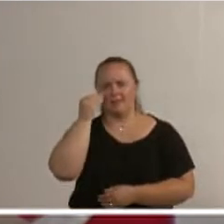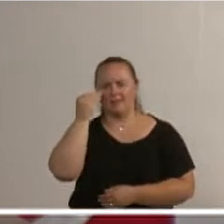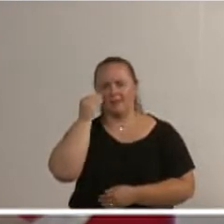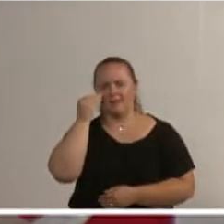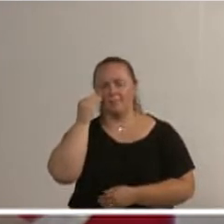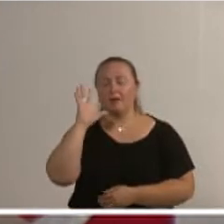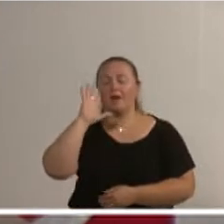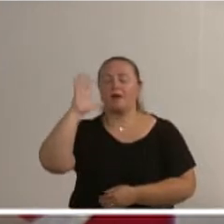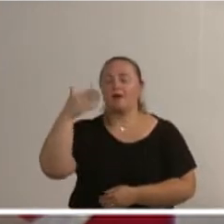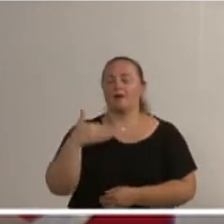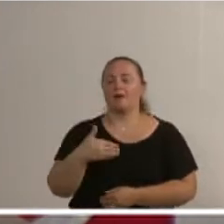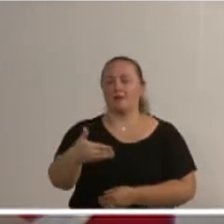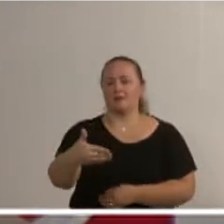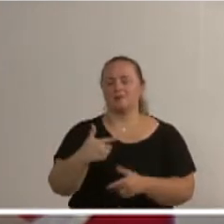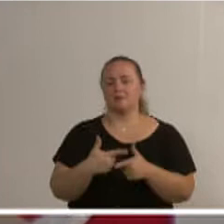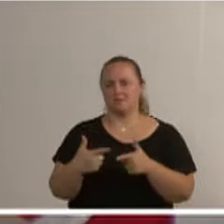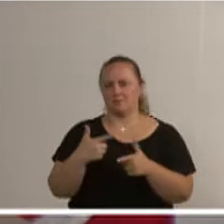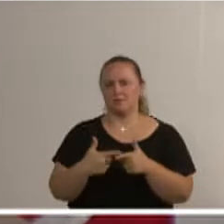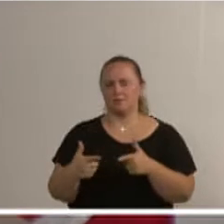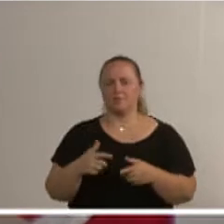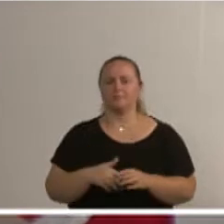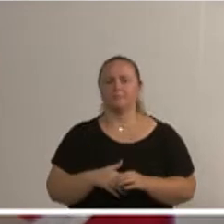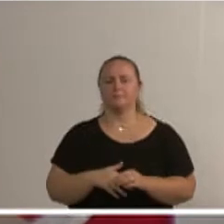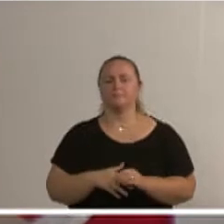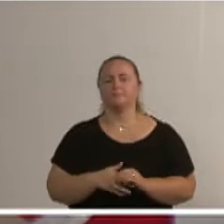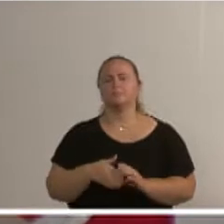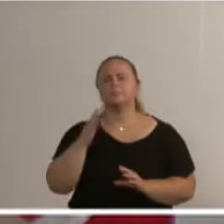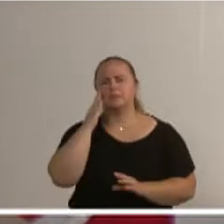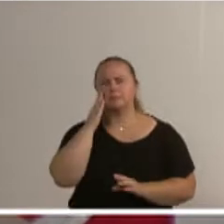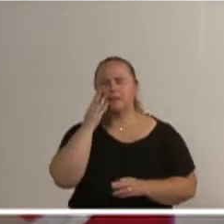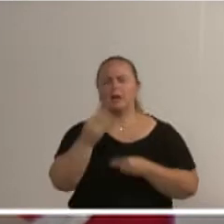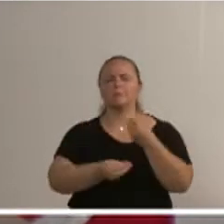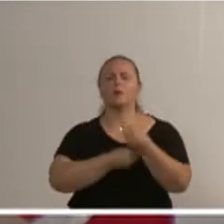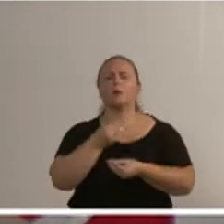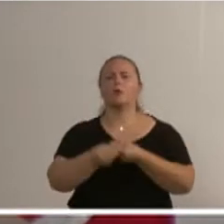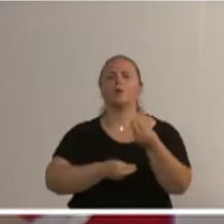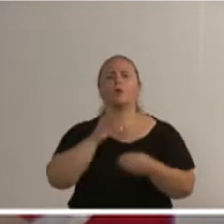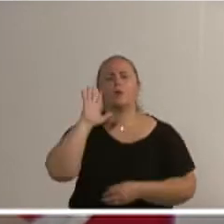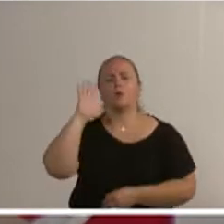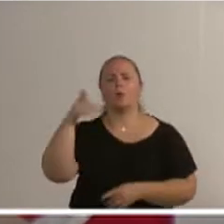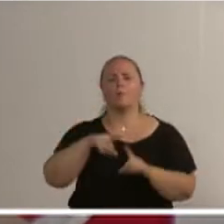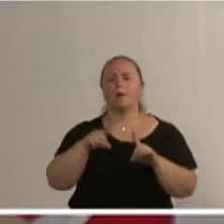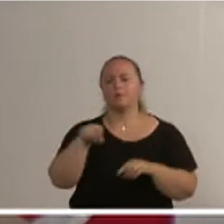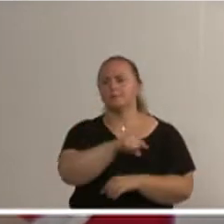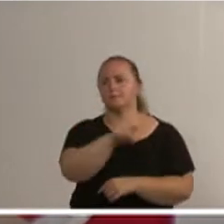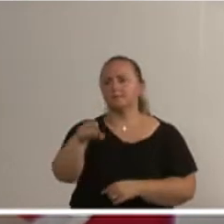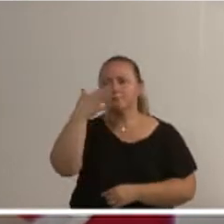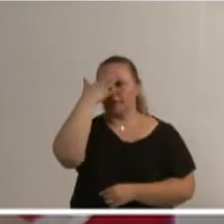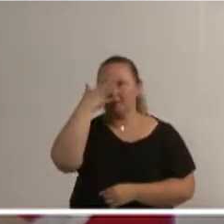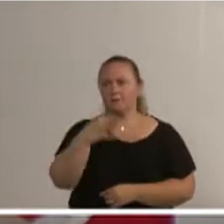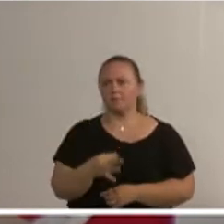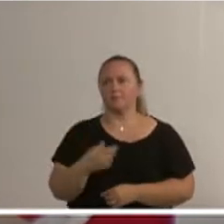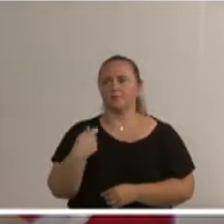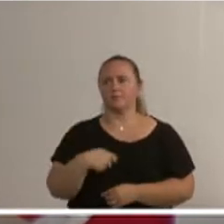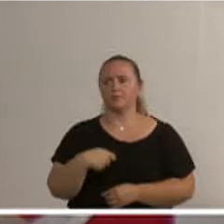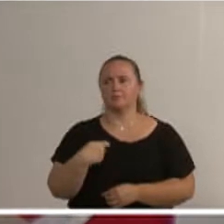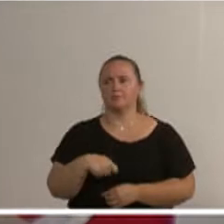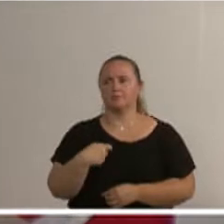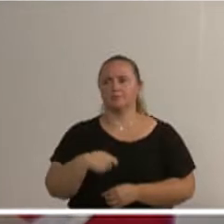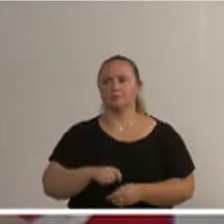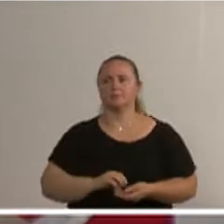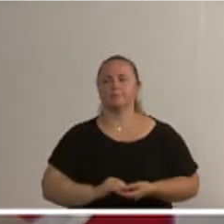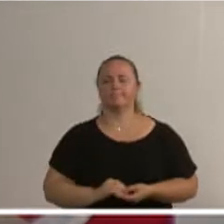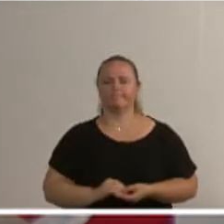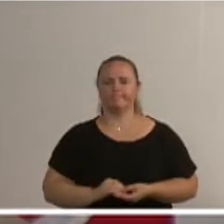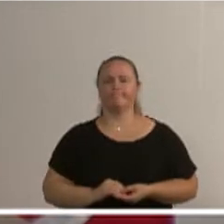nessa situação. Porque nós sabemos muito bem o que tem que ser feito, mas nós precisamos da compreensão e precisamos do trabalho da nossa